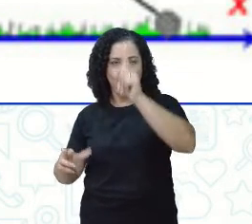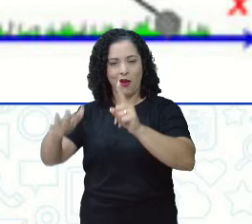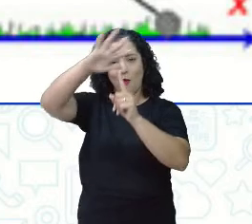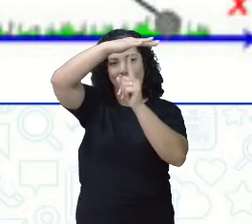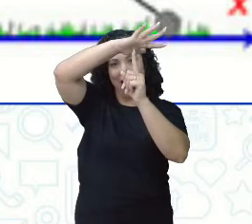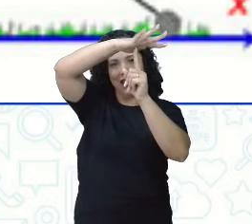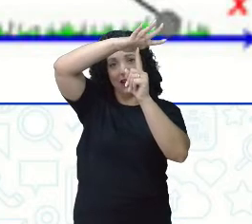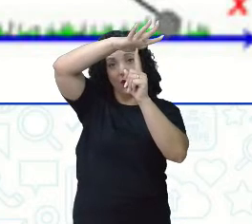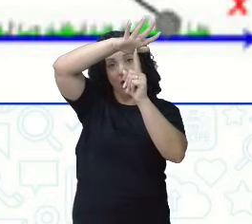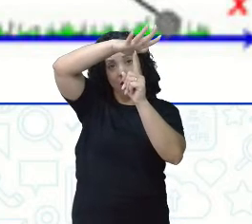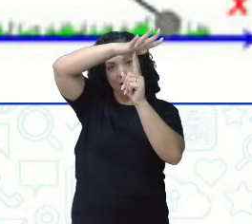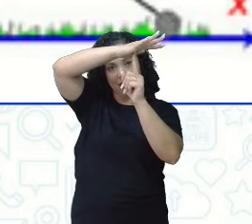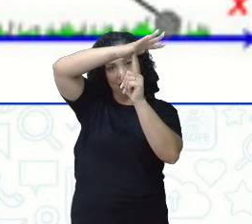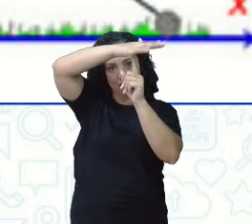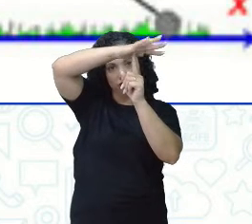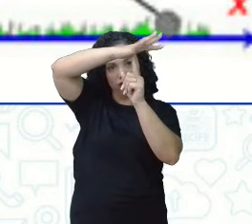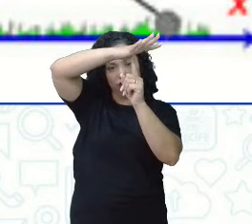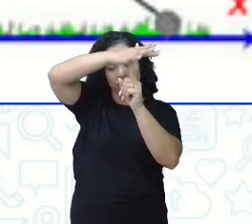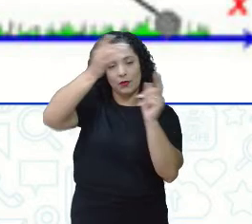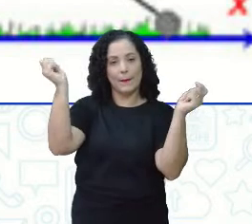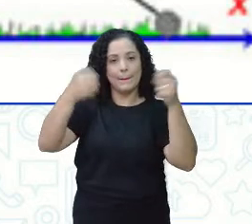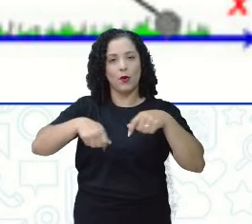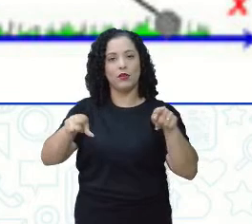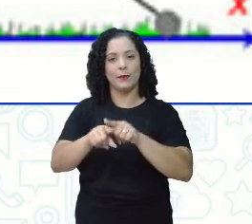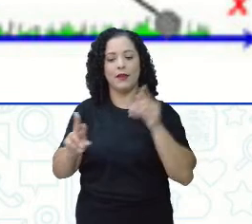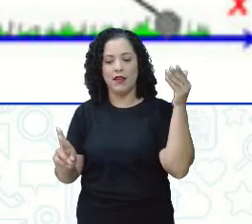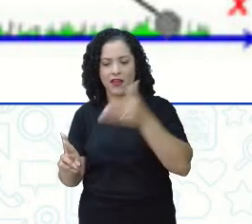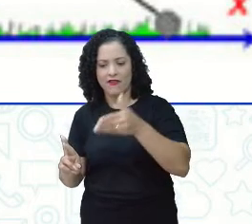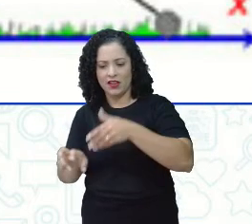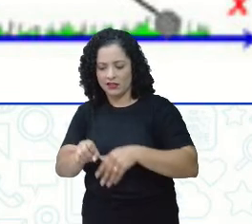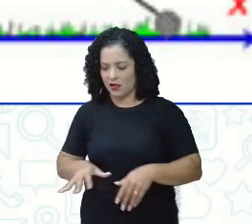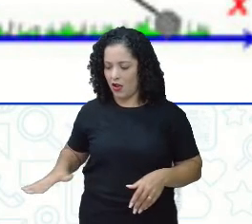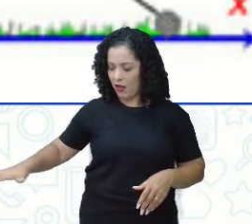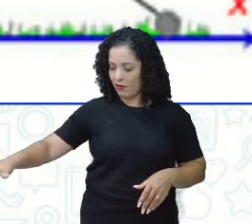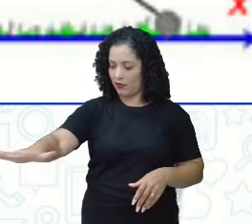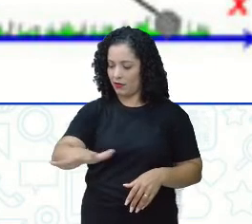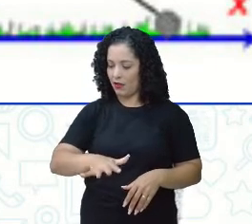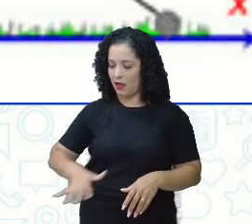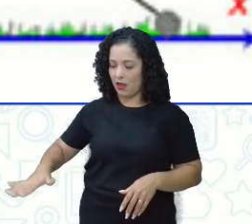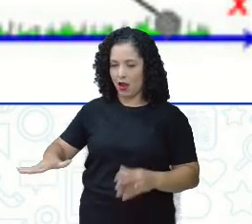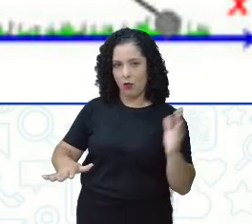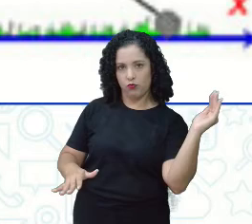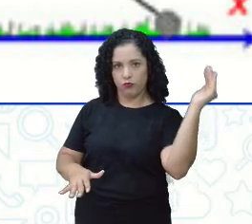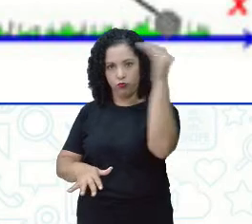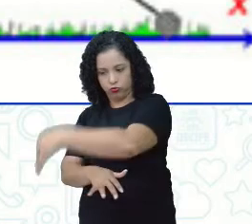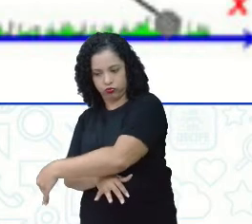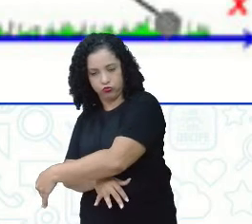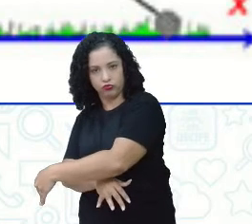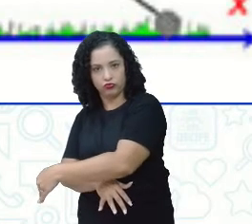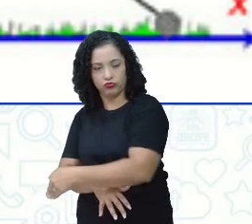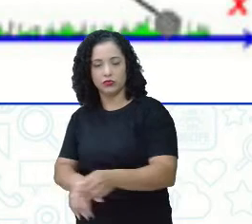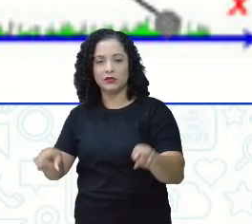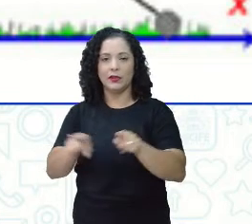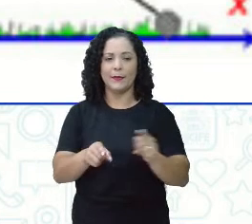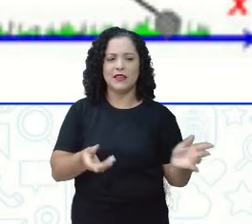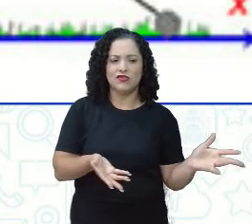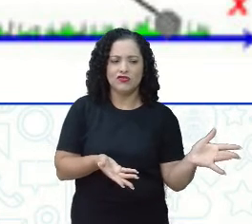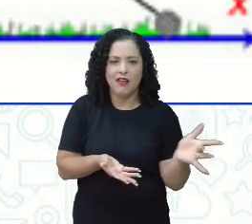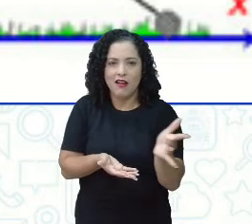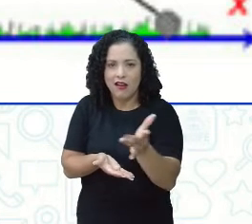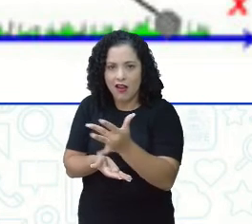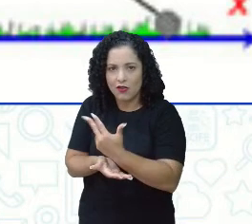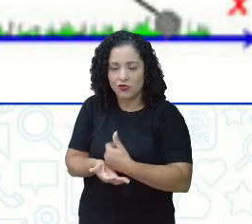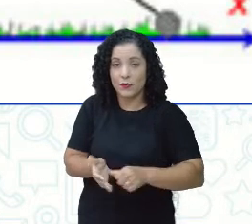O referencial também pode ser a terra, aí o gramado, o local onde vai cair. E a partir desses dados, primeiro